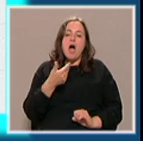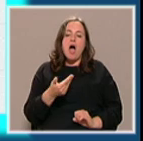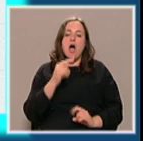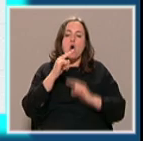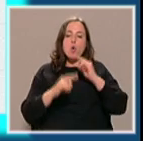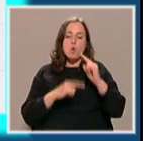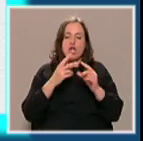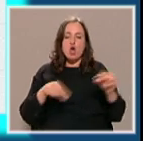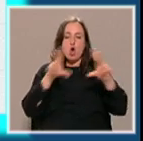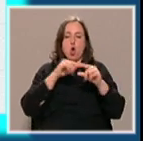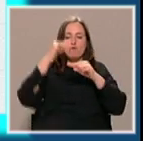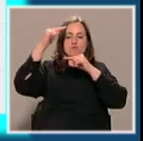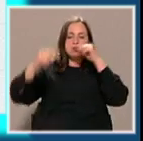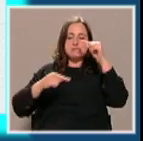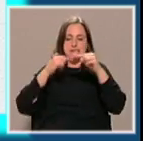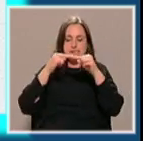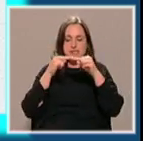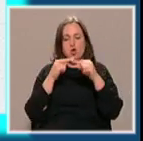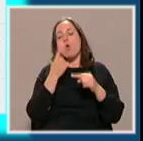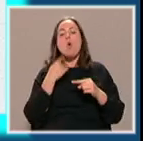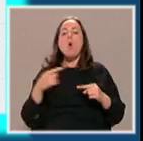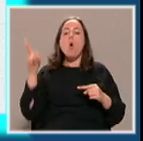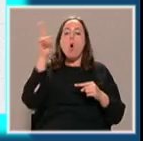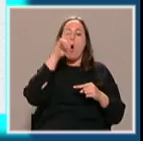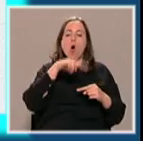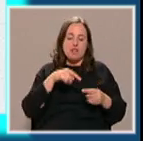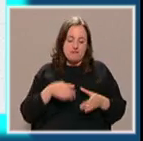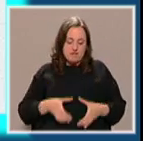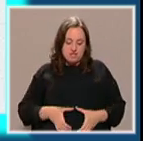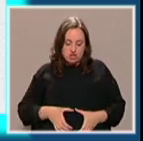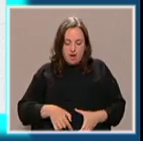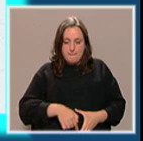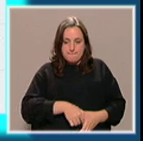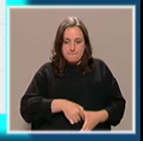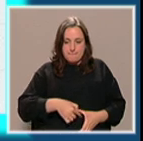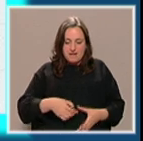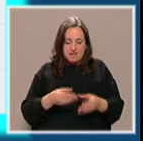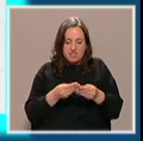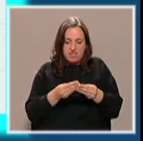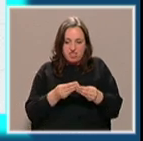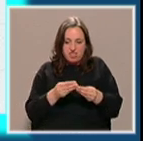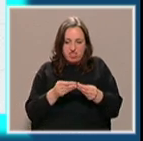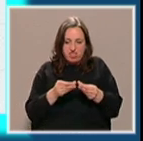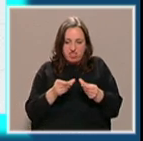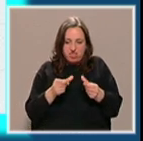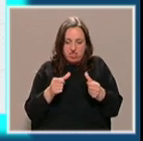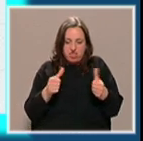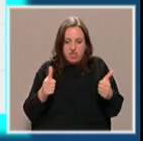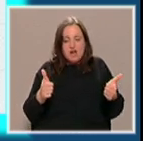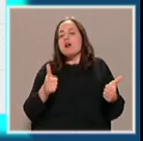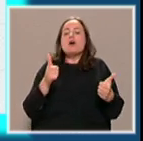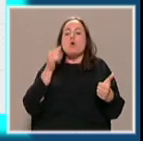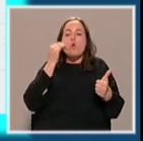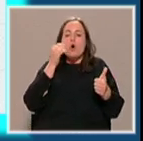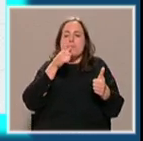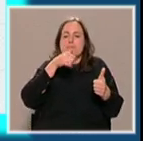de um novo ciclo, em que ocorre a descamação da parede do endométrio através da ruptura dos